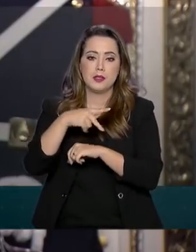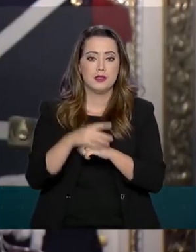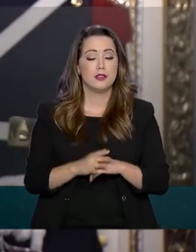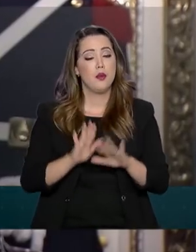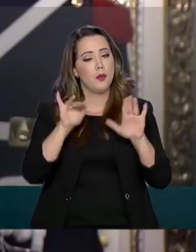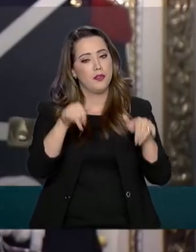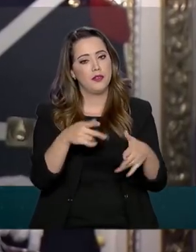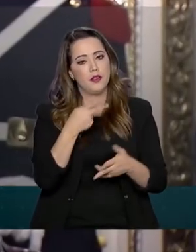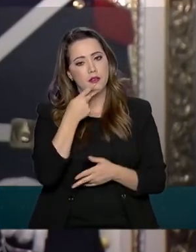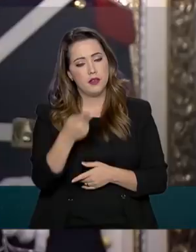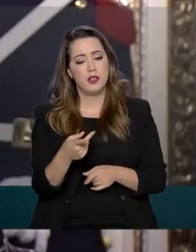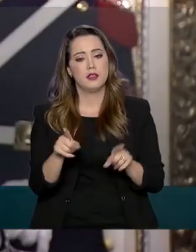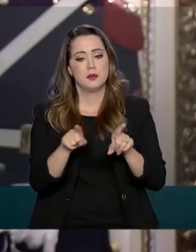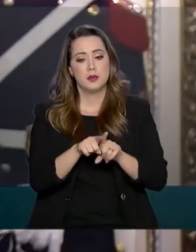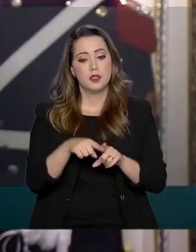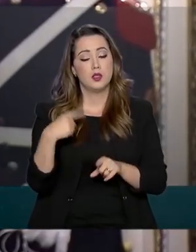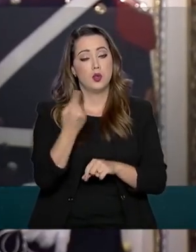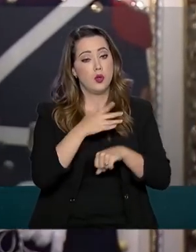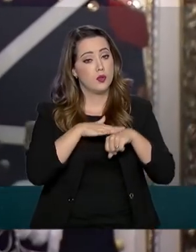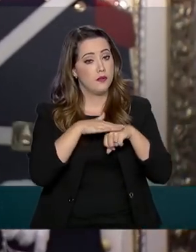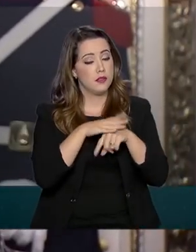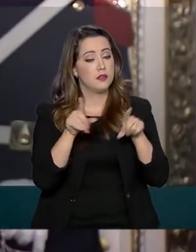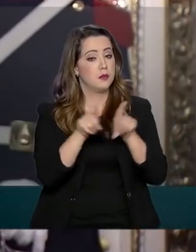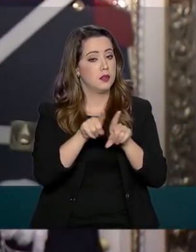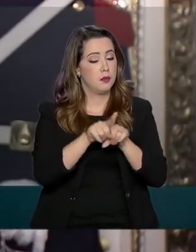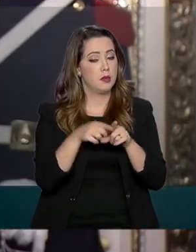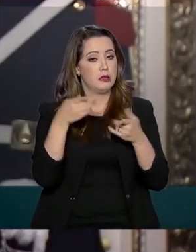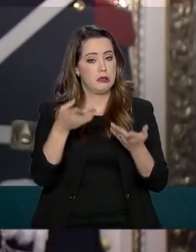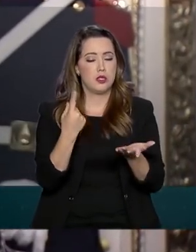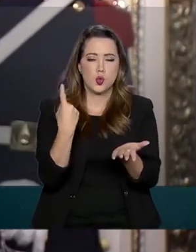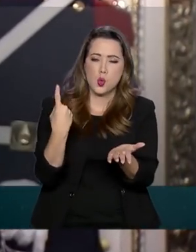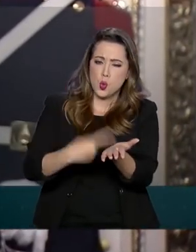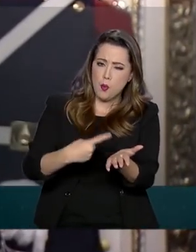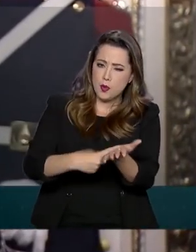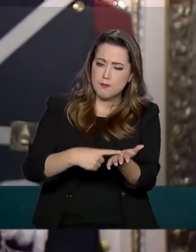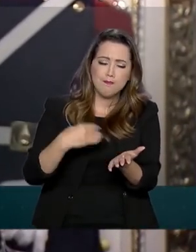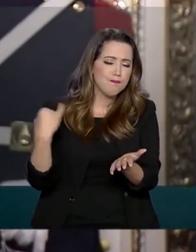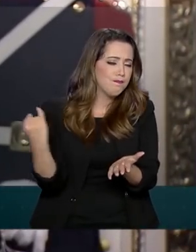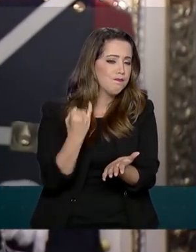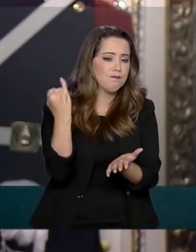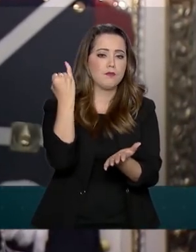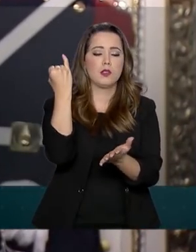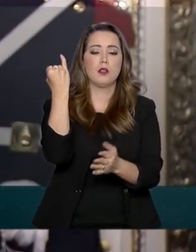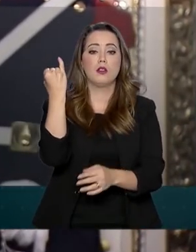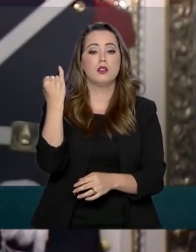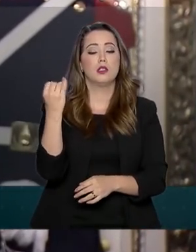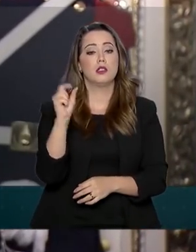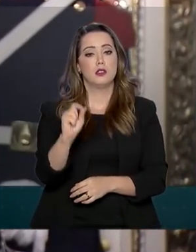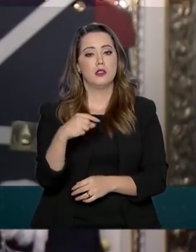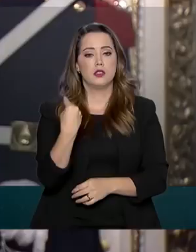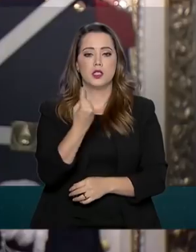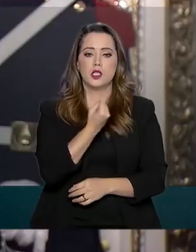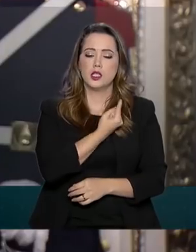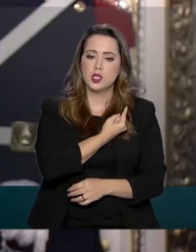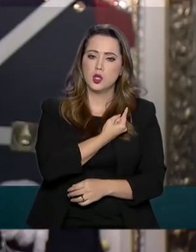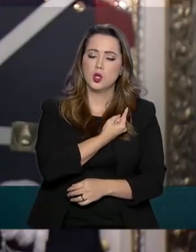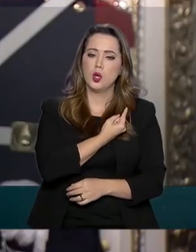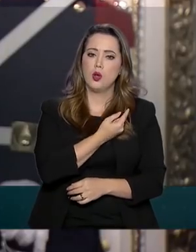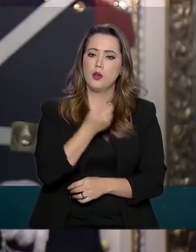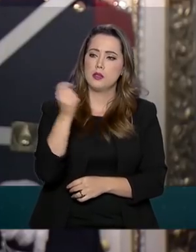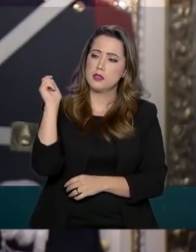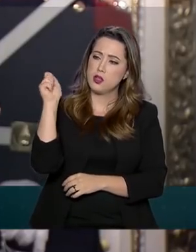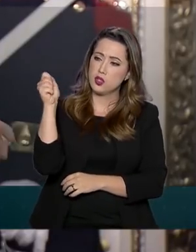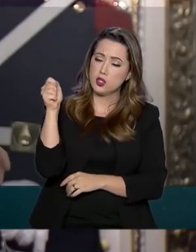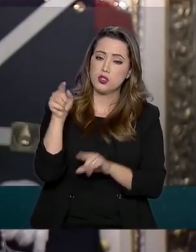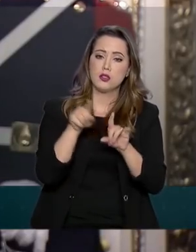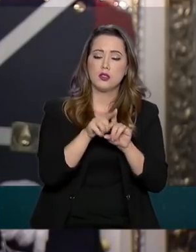eu gostaria de destacar que nós também conversamos neste compromisso absoluto que temos tanto a Argentina quanto o